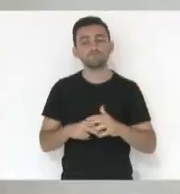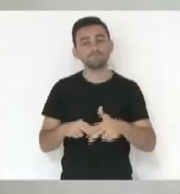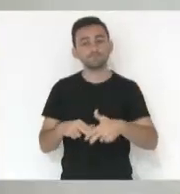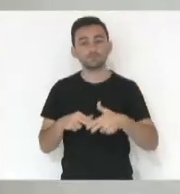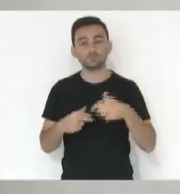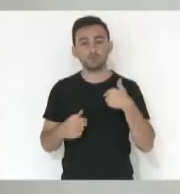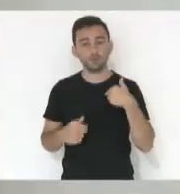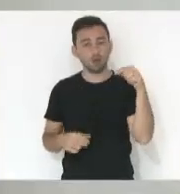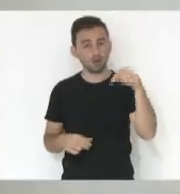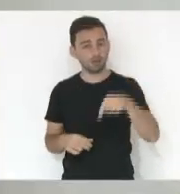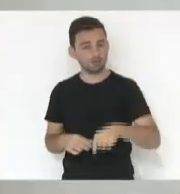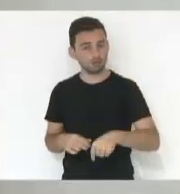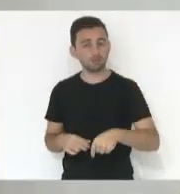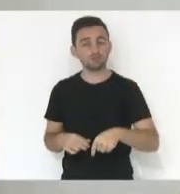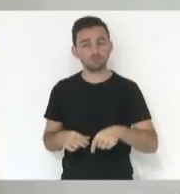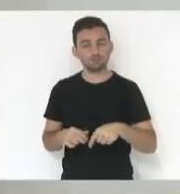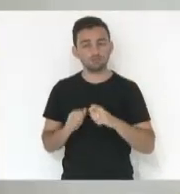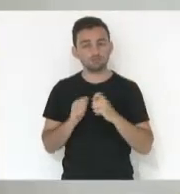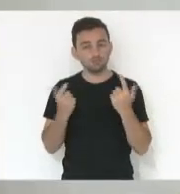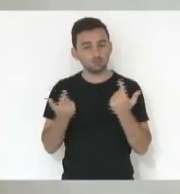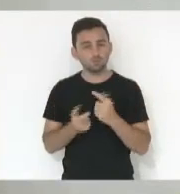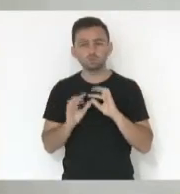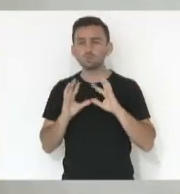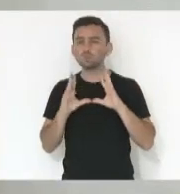no Parlamento Catarinense, todos nós temos